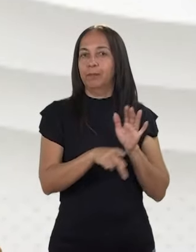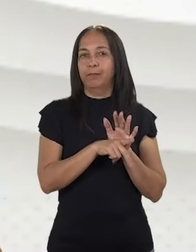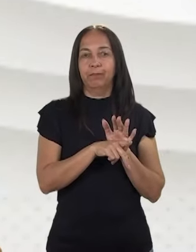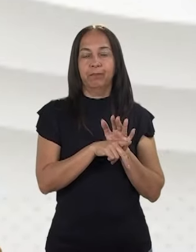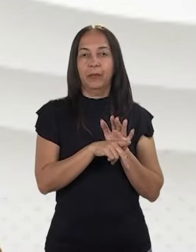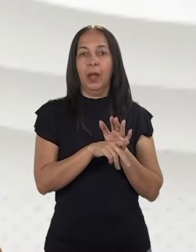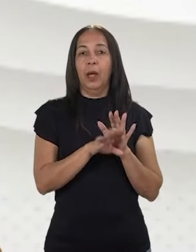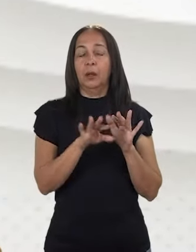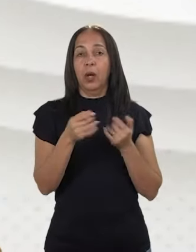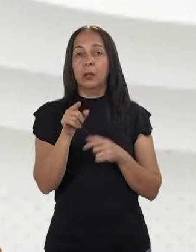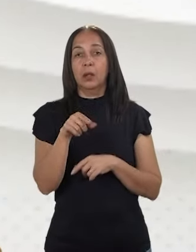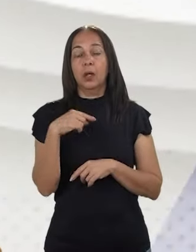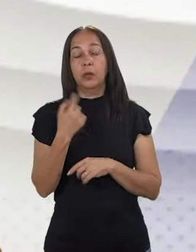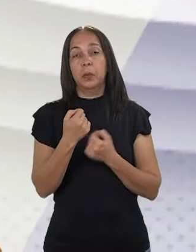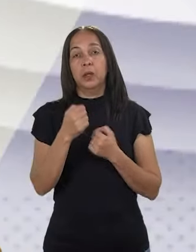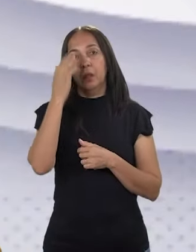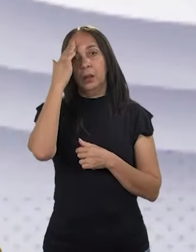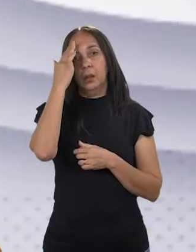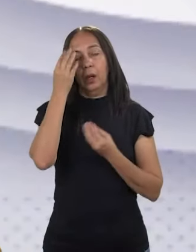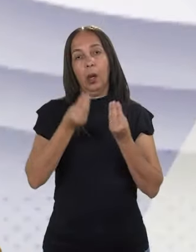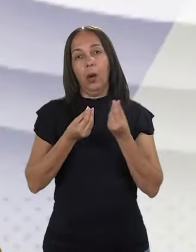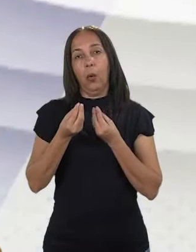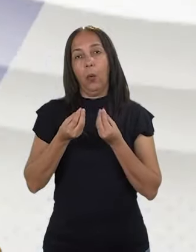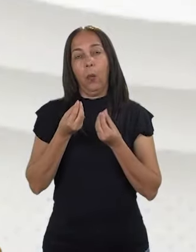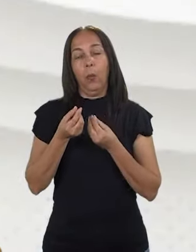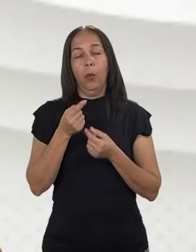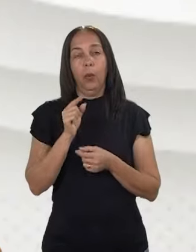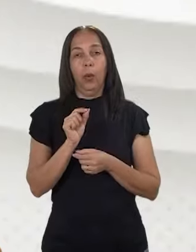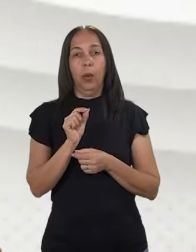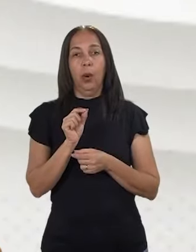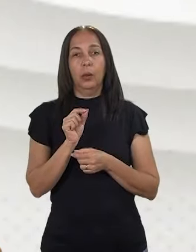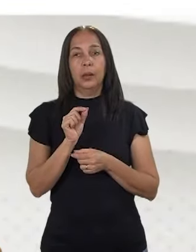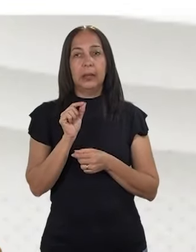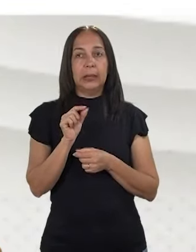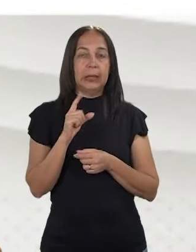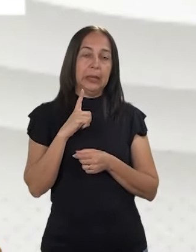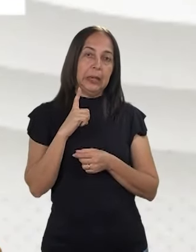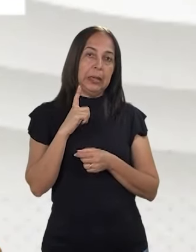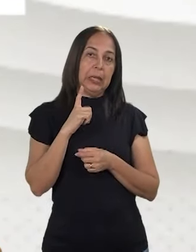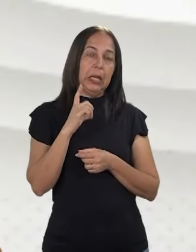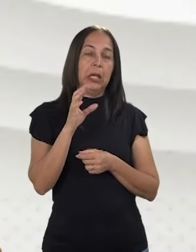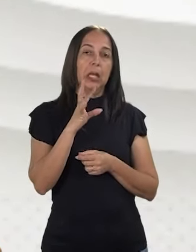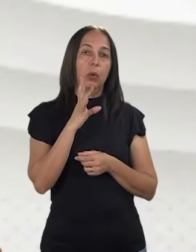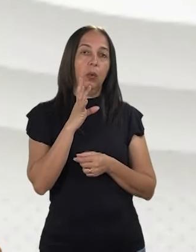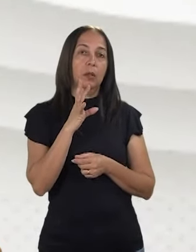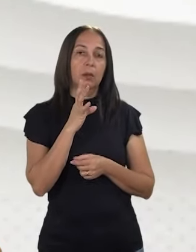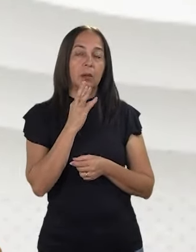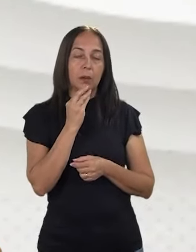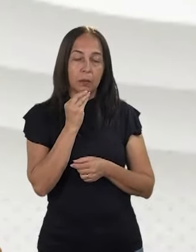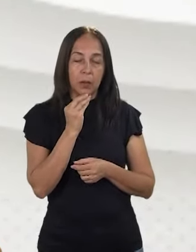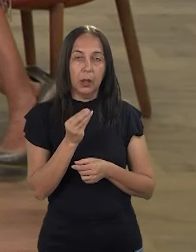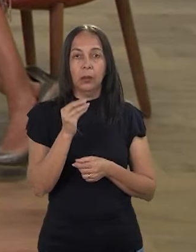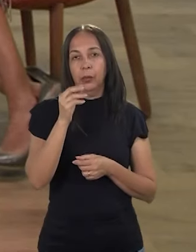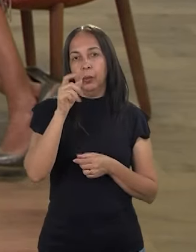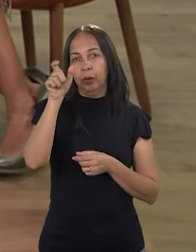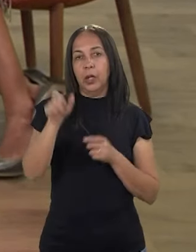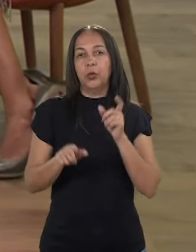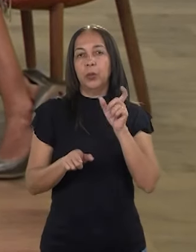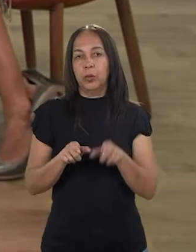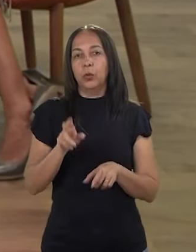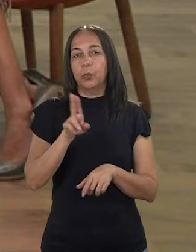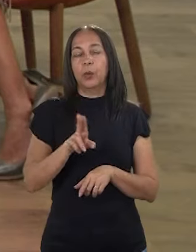aí que a gente precis entender como que a maturidade do brasileiro e do governo brasileiro para utilizar esse tipo de tecnologia